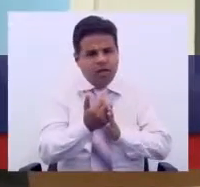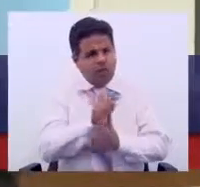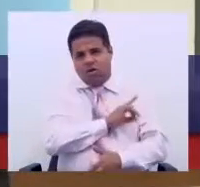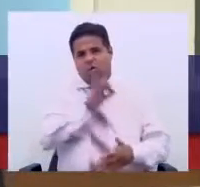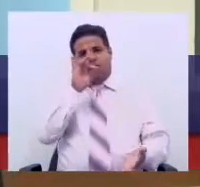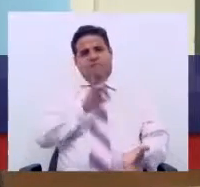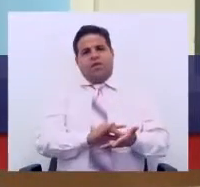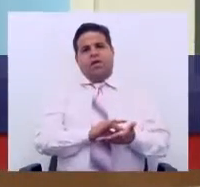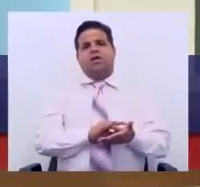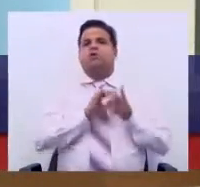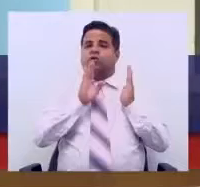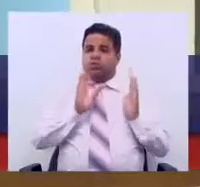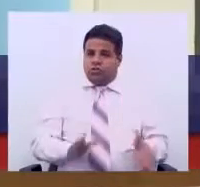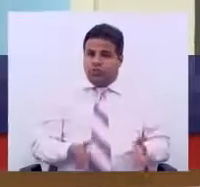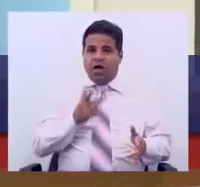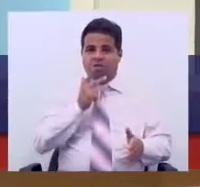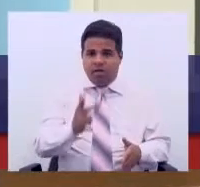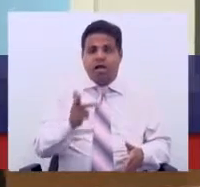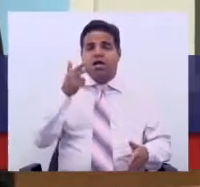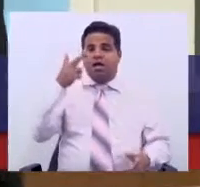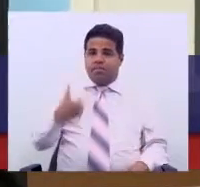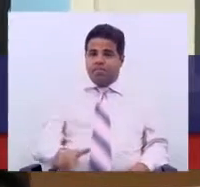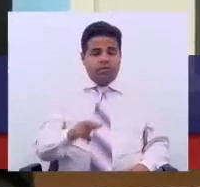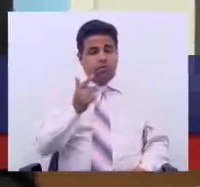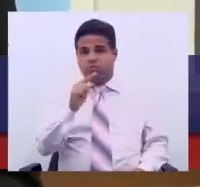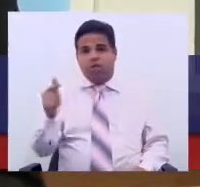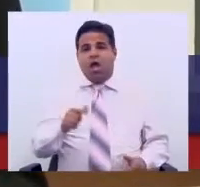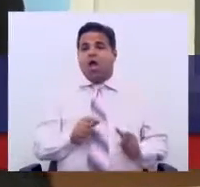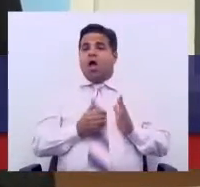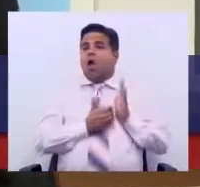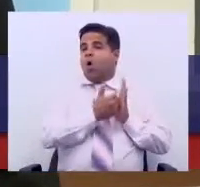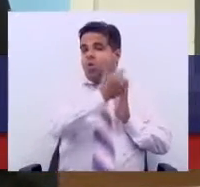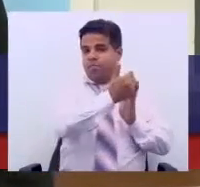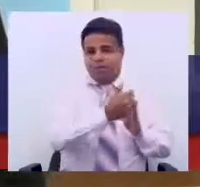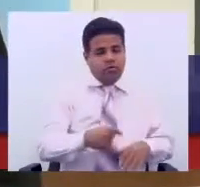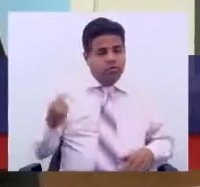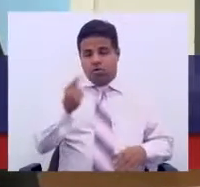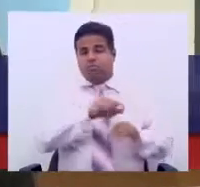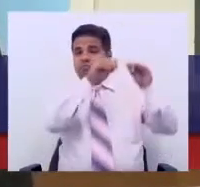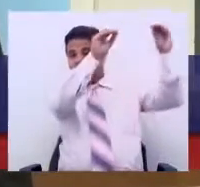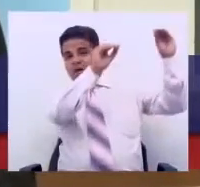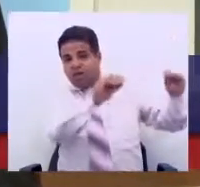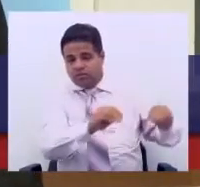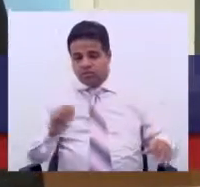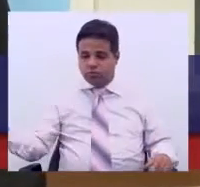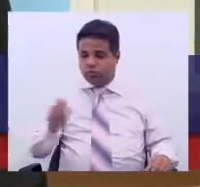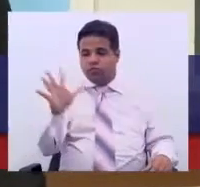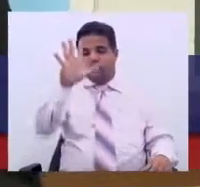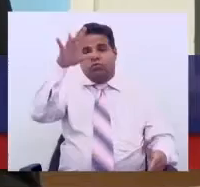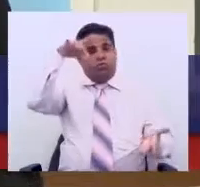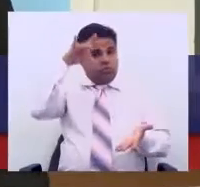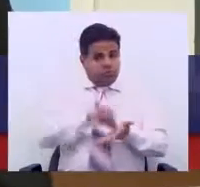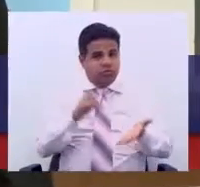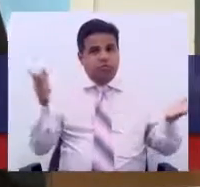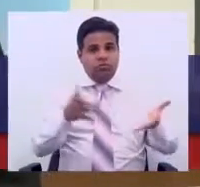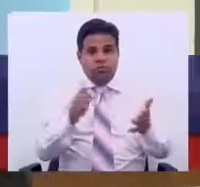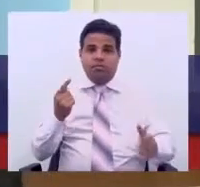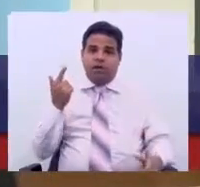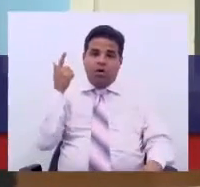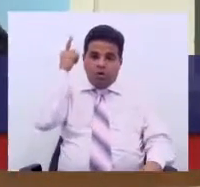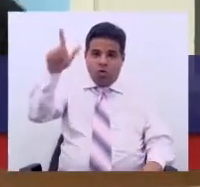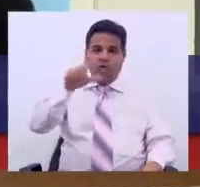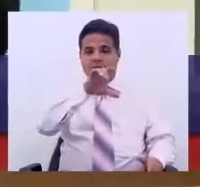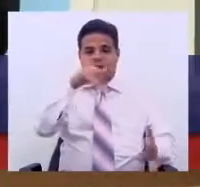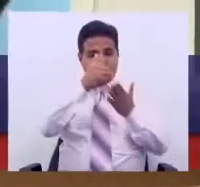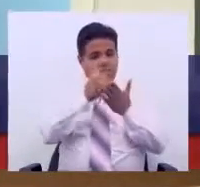verdade. Eu já falei aqui e repito, não tem aumento, simplesmente estamos fixando os valores atuais para a próxima